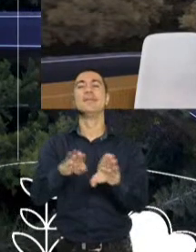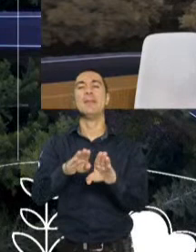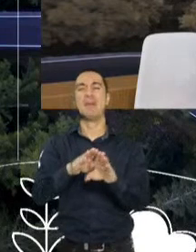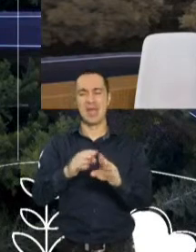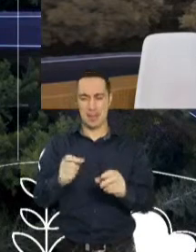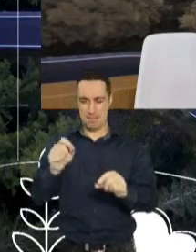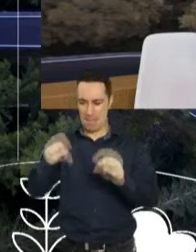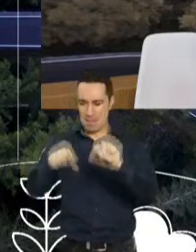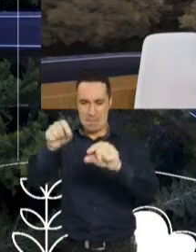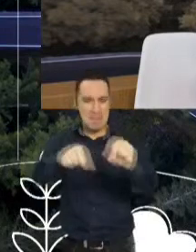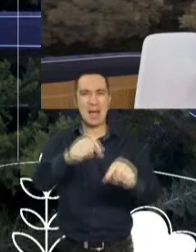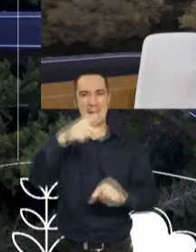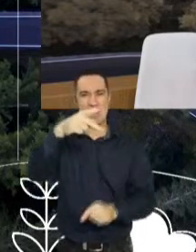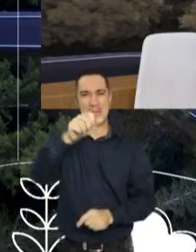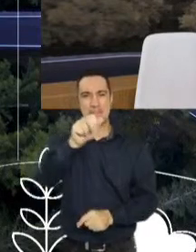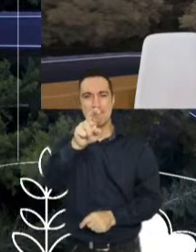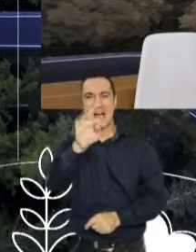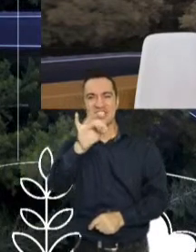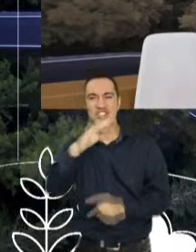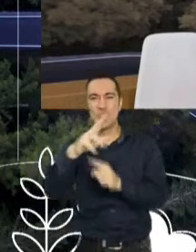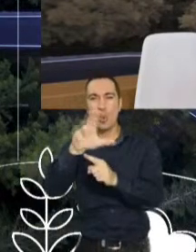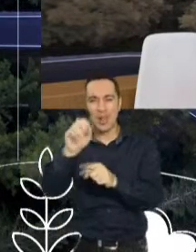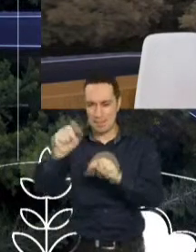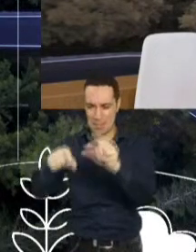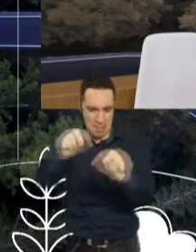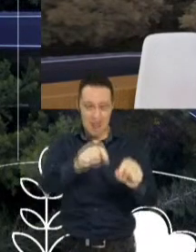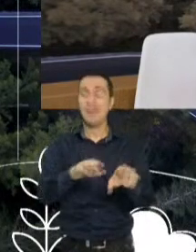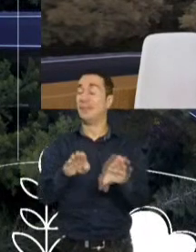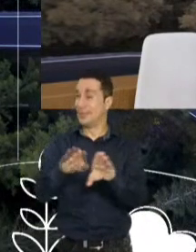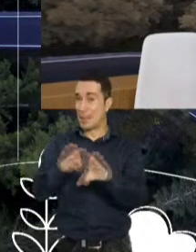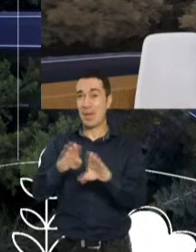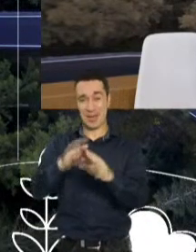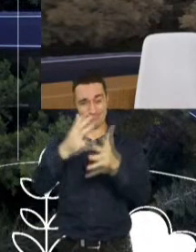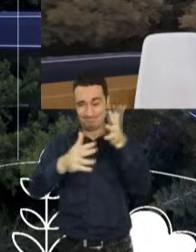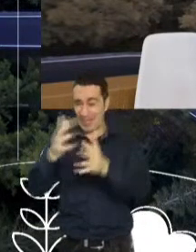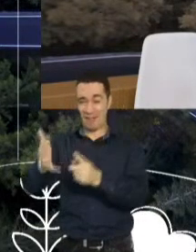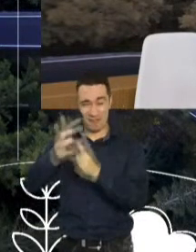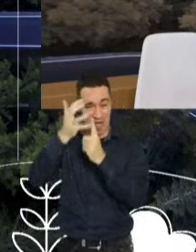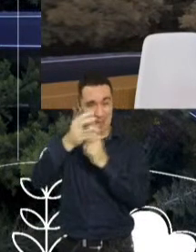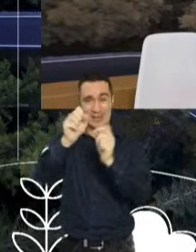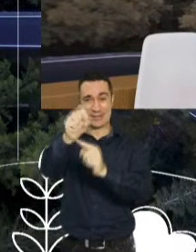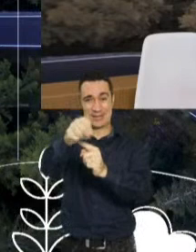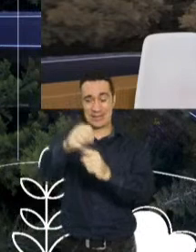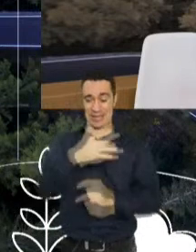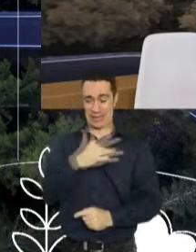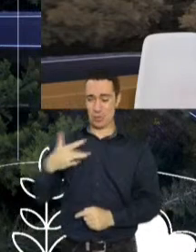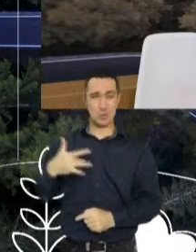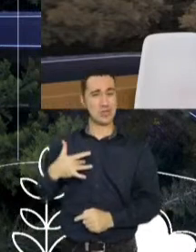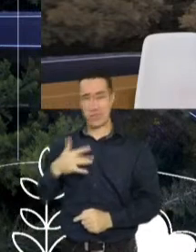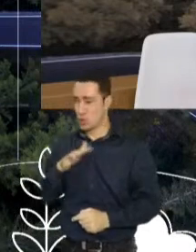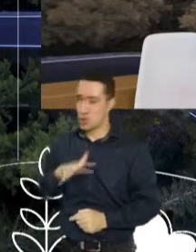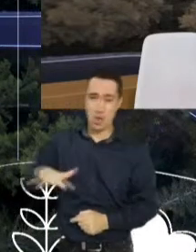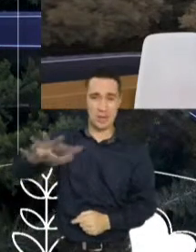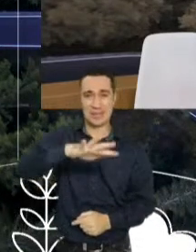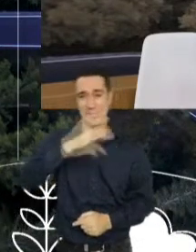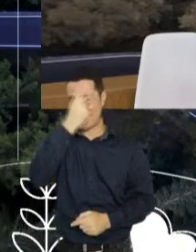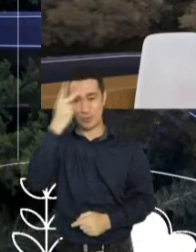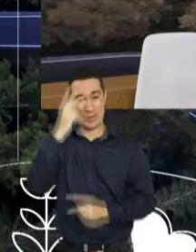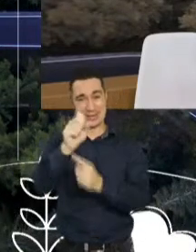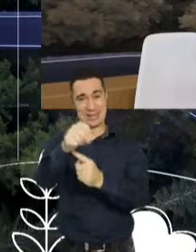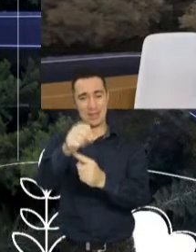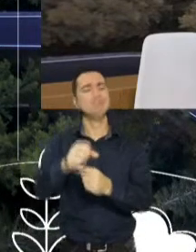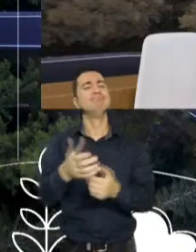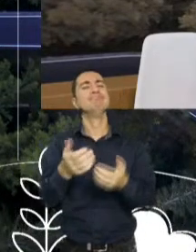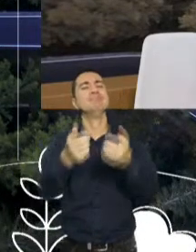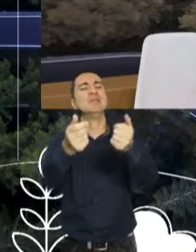famosos particulares e outros, eles impactam também, ou melhor, diretamente nesse caso, na saúde da população.